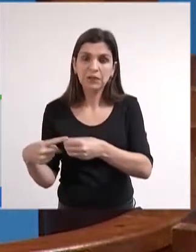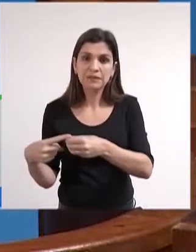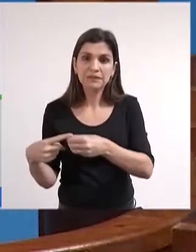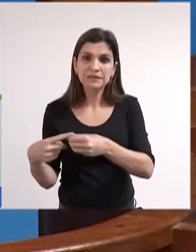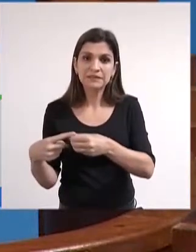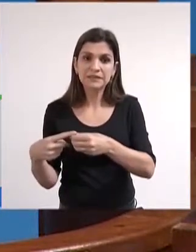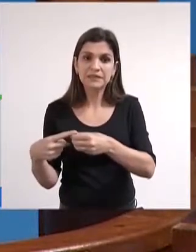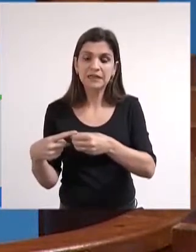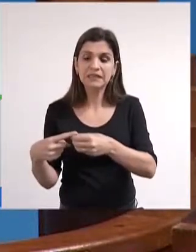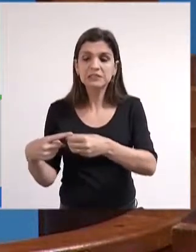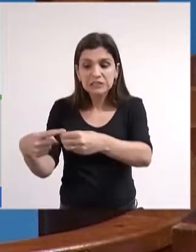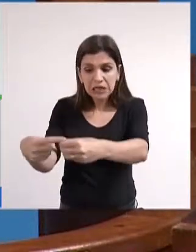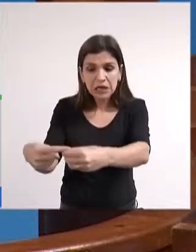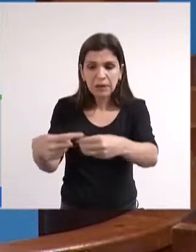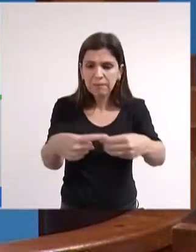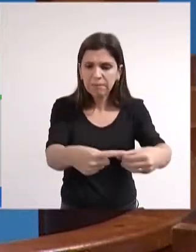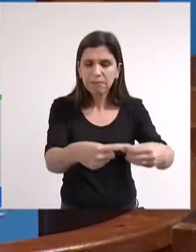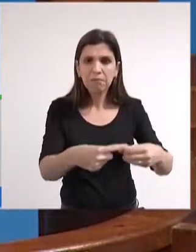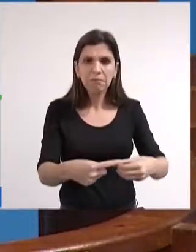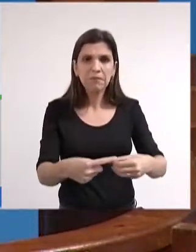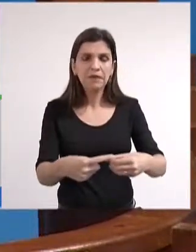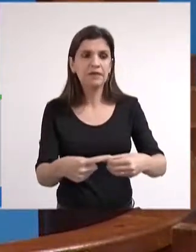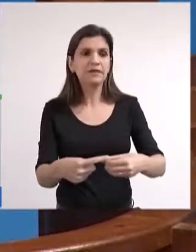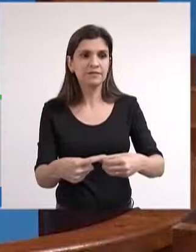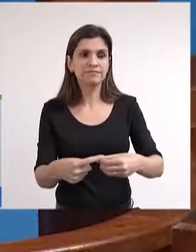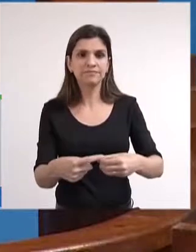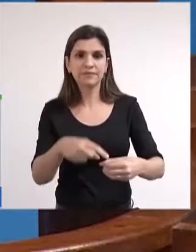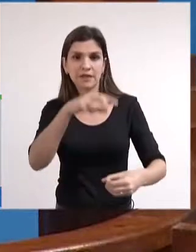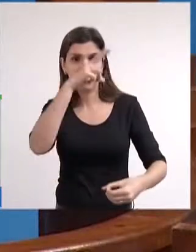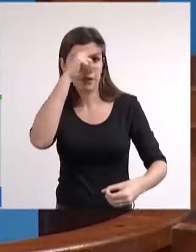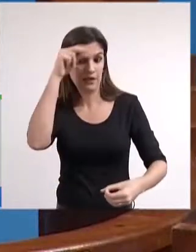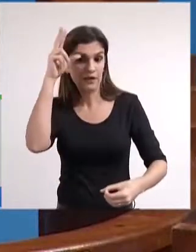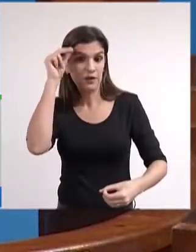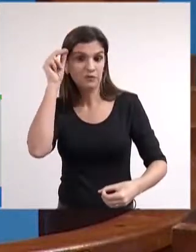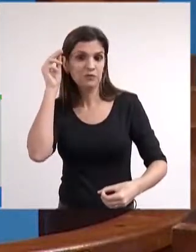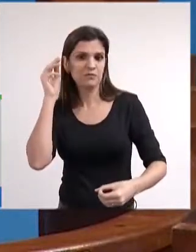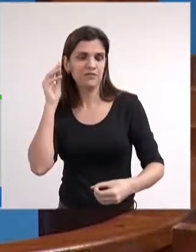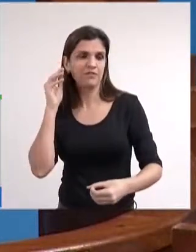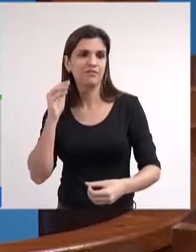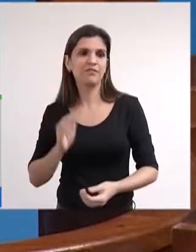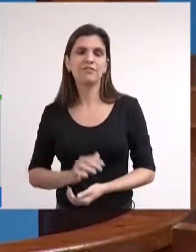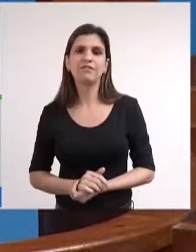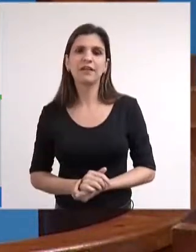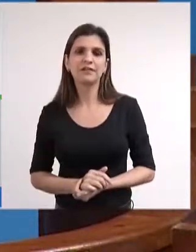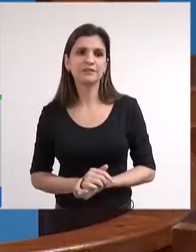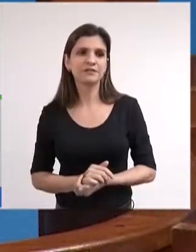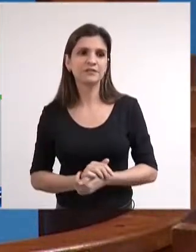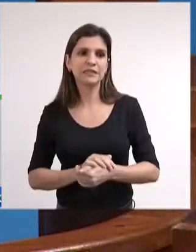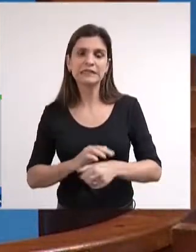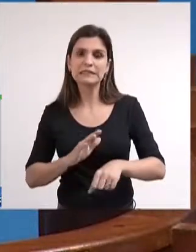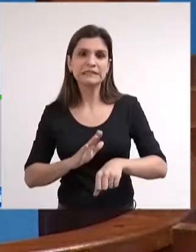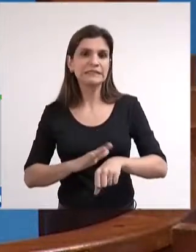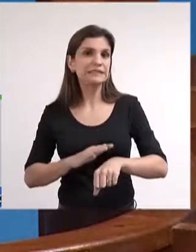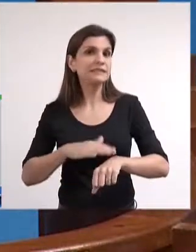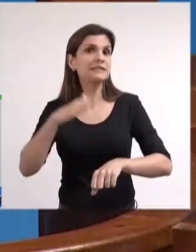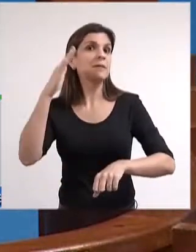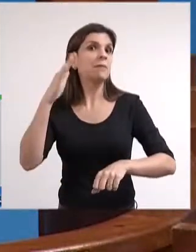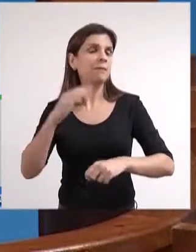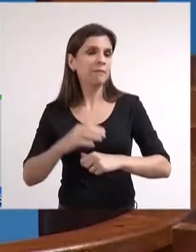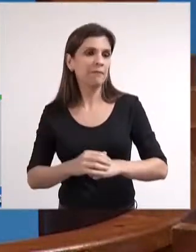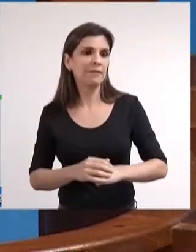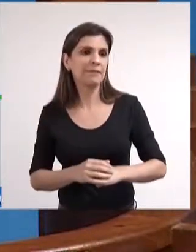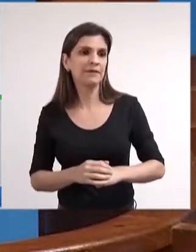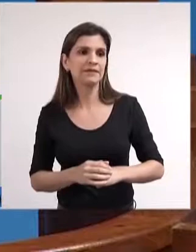muito mais, os prefeitos desesperados, porque não tem profissionais médicos, oferecem altos valores, mas os